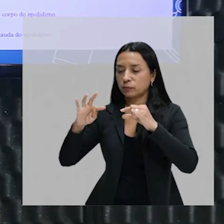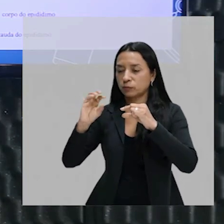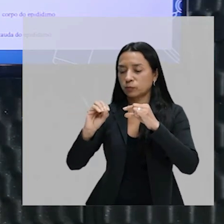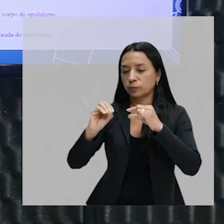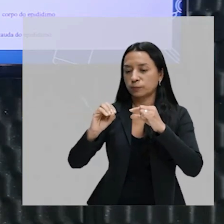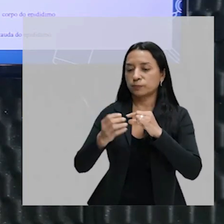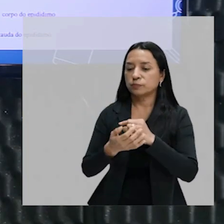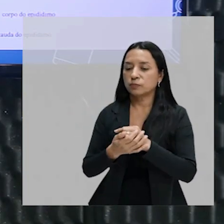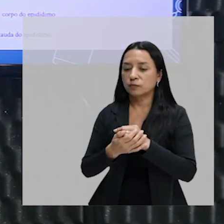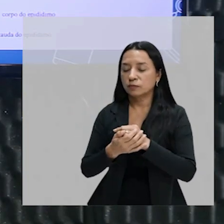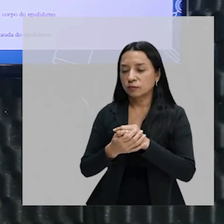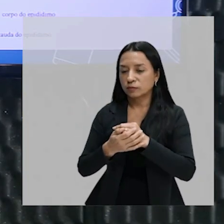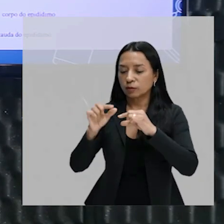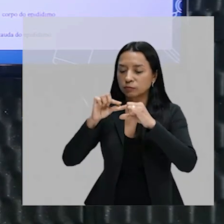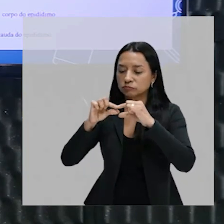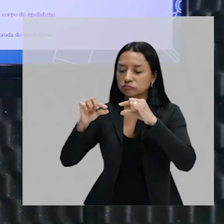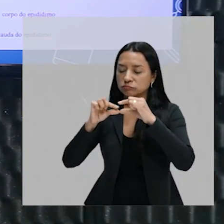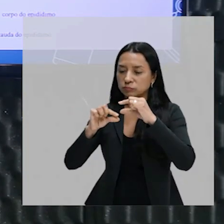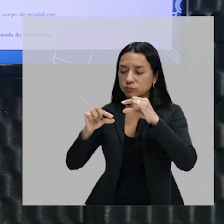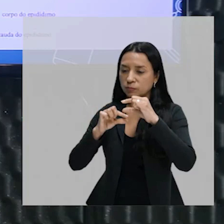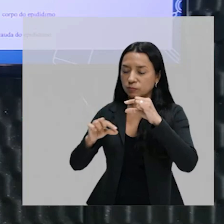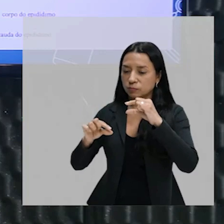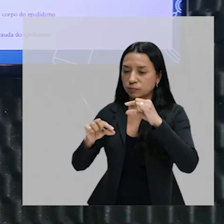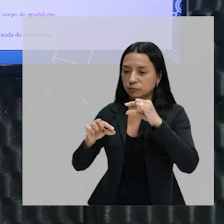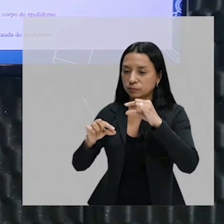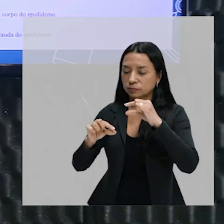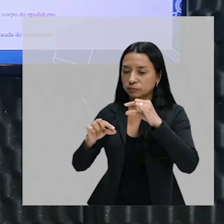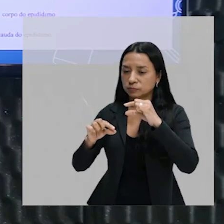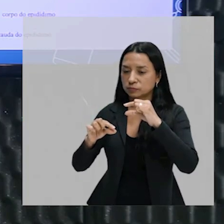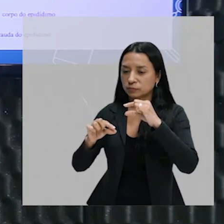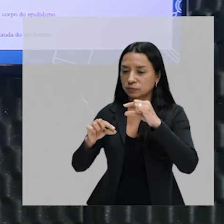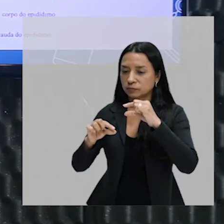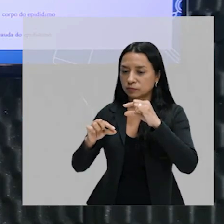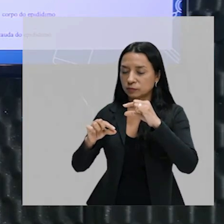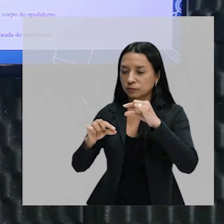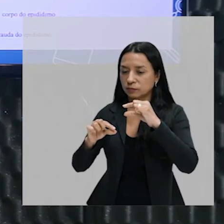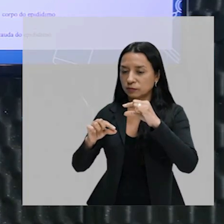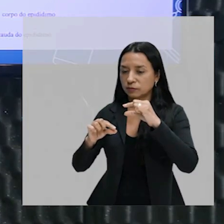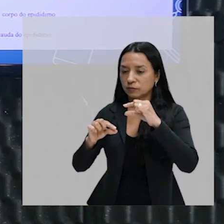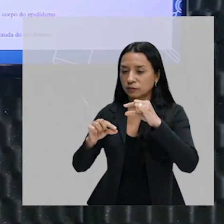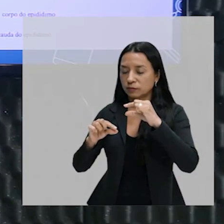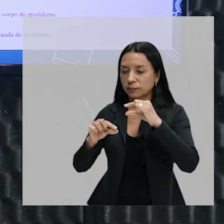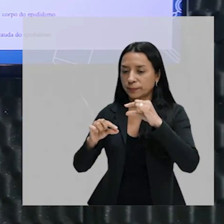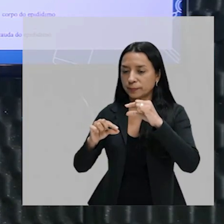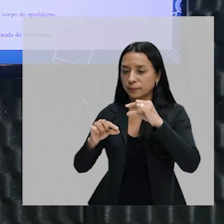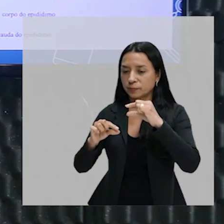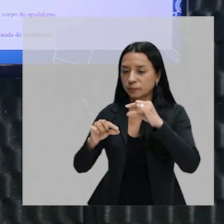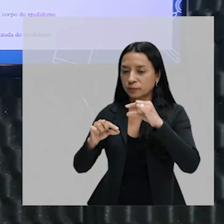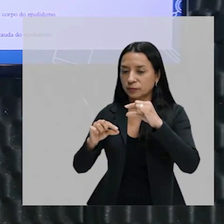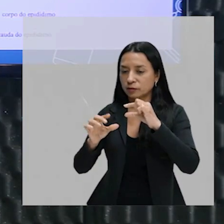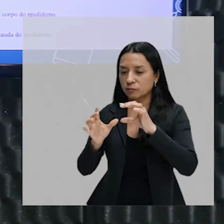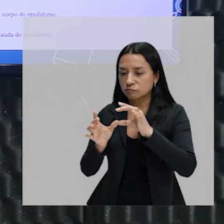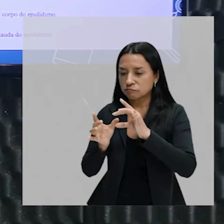E aí todos esses lóbulos contendo todos esses túbulos seminíferos eles estão